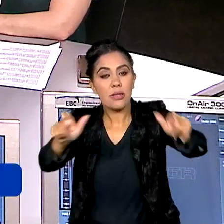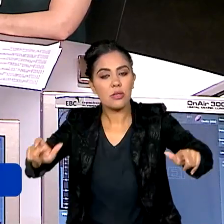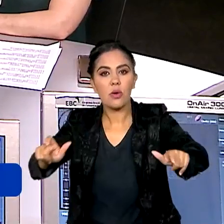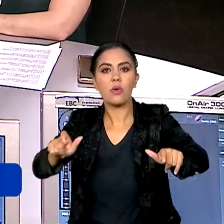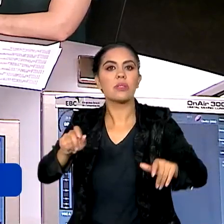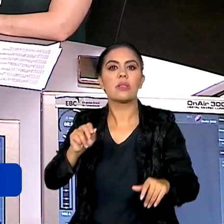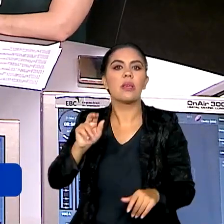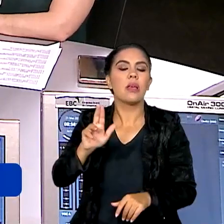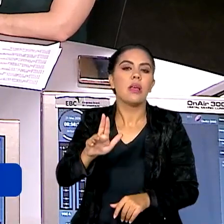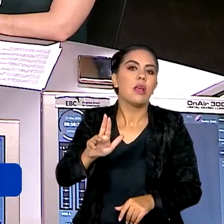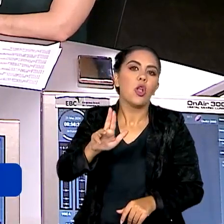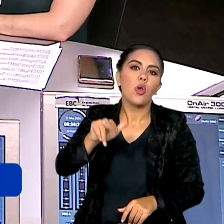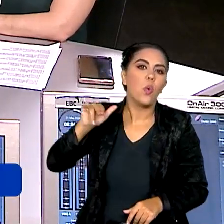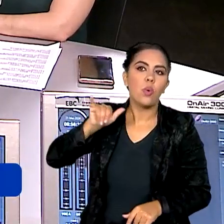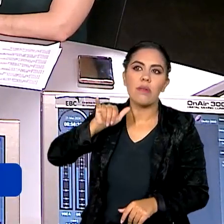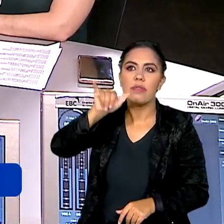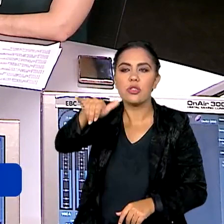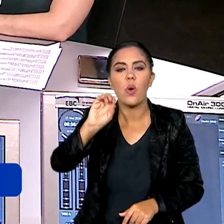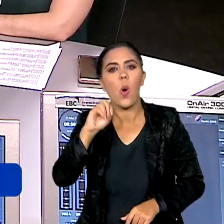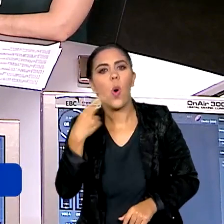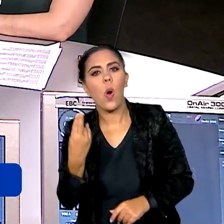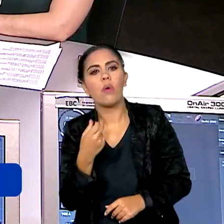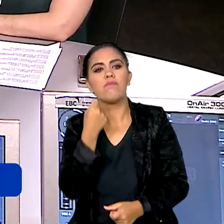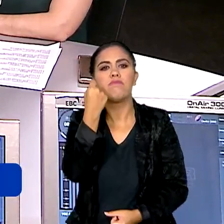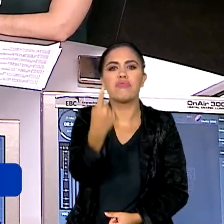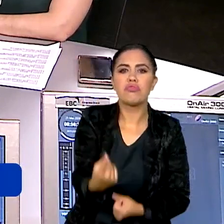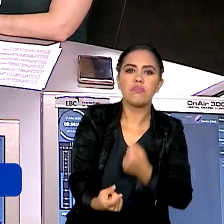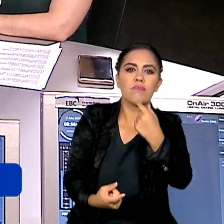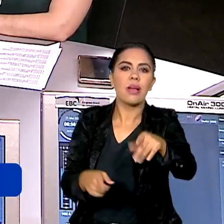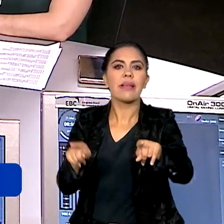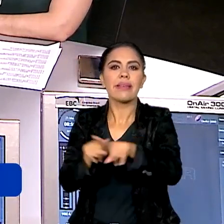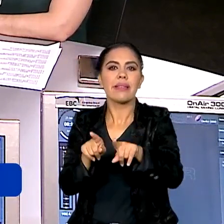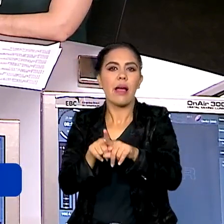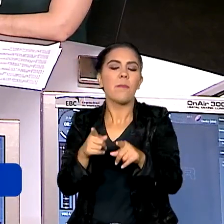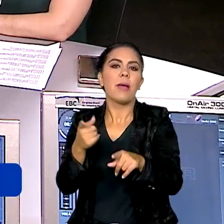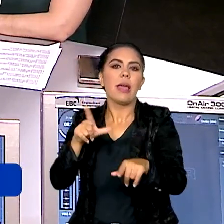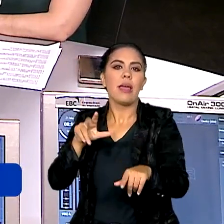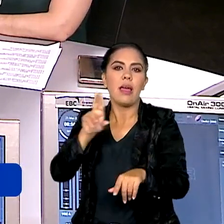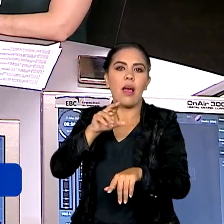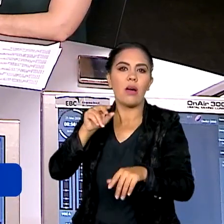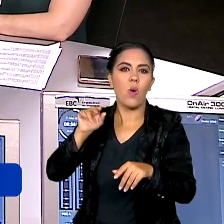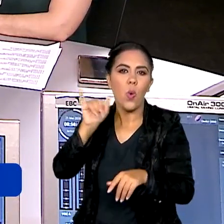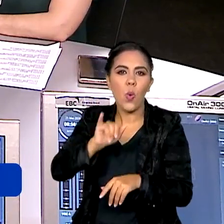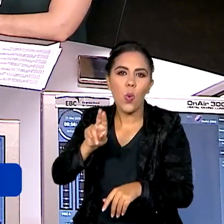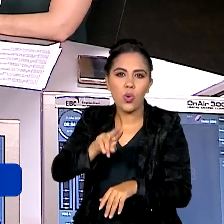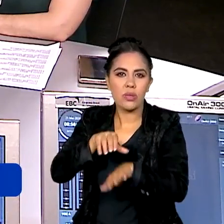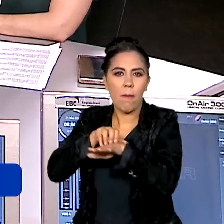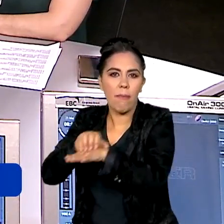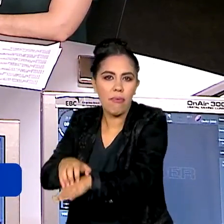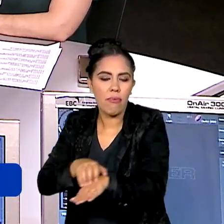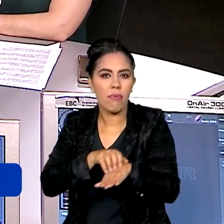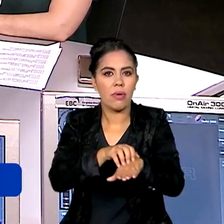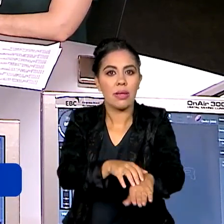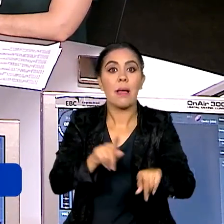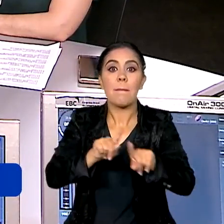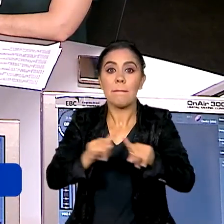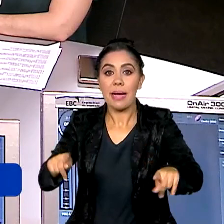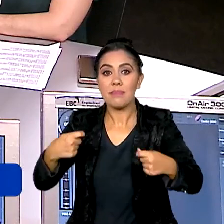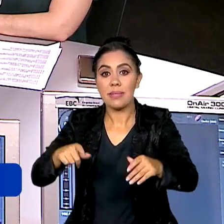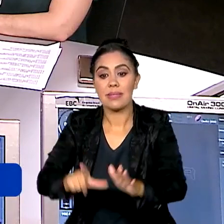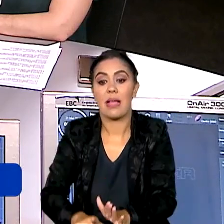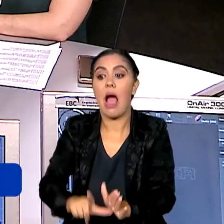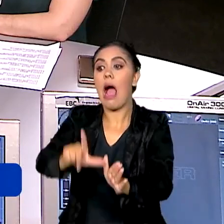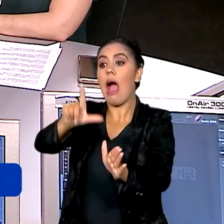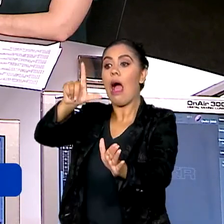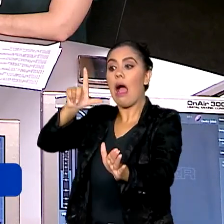de aviação que normalmente só viajam de ônibus, tentar estimular que essas pessoas usem, comprando com muita antecedência a passagem